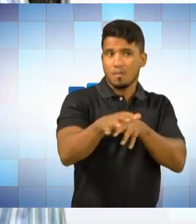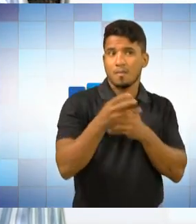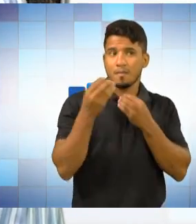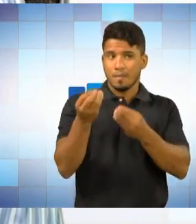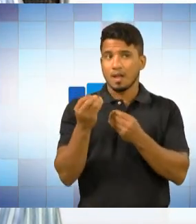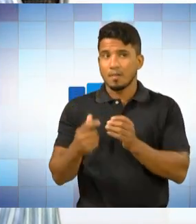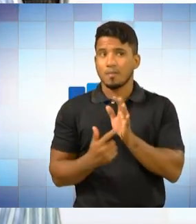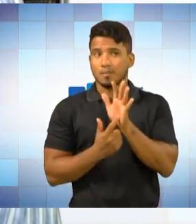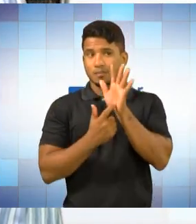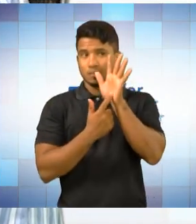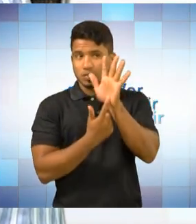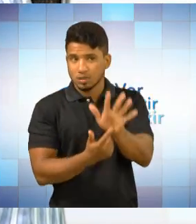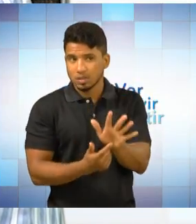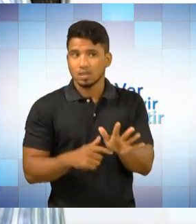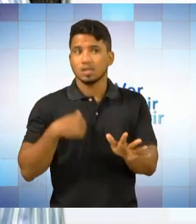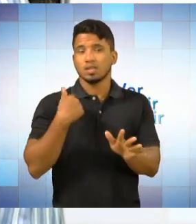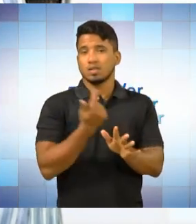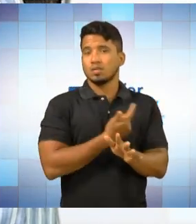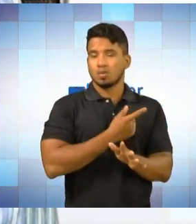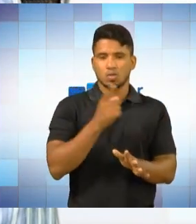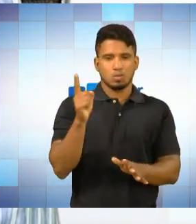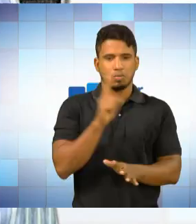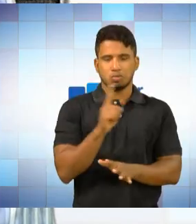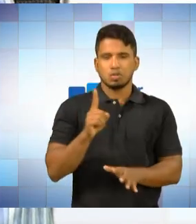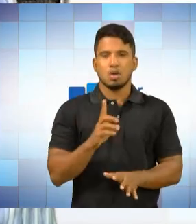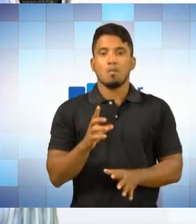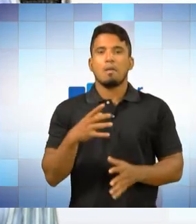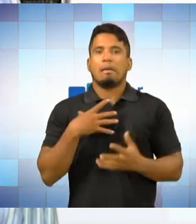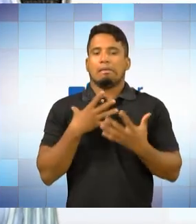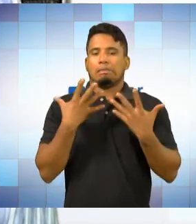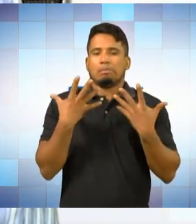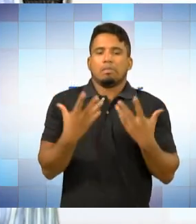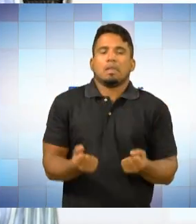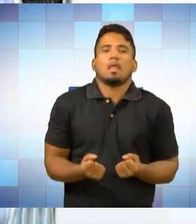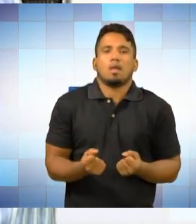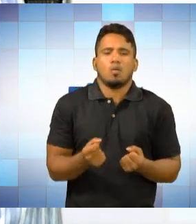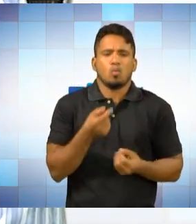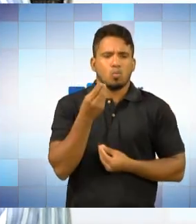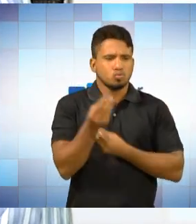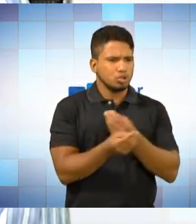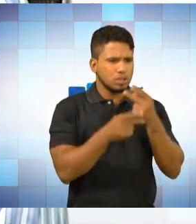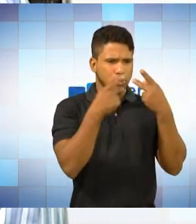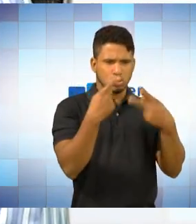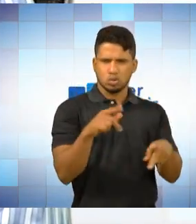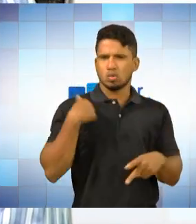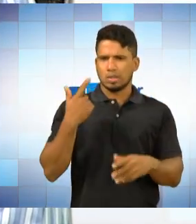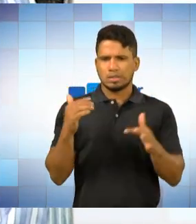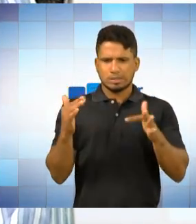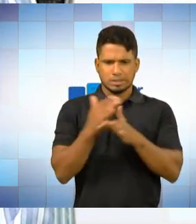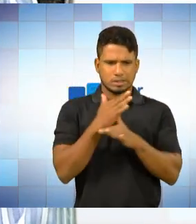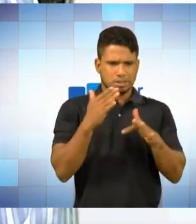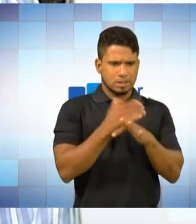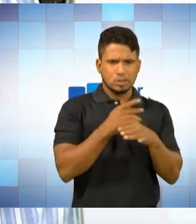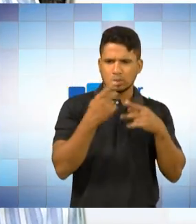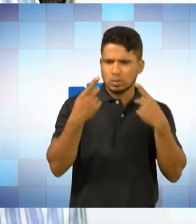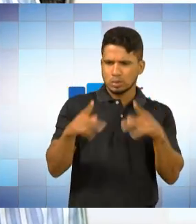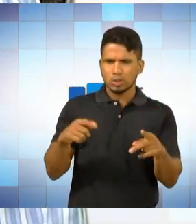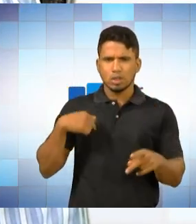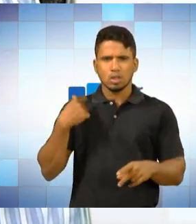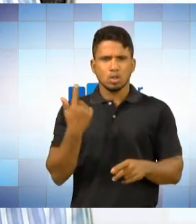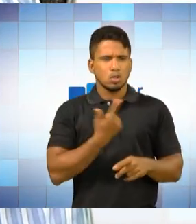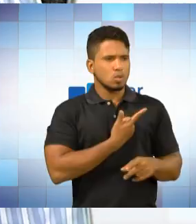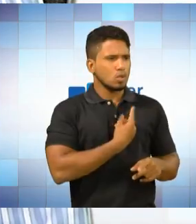para mostrarmos que nós não estamos satisfeitos com a cidade que temos, com a maneira como